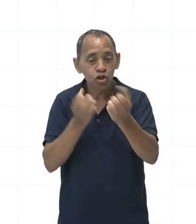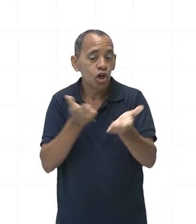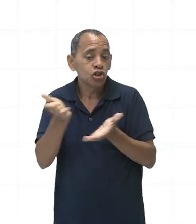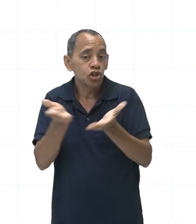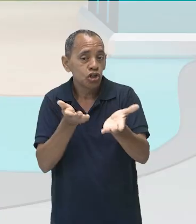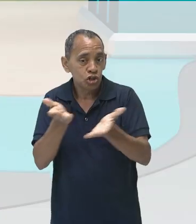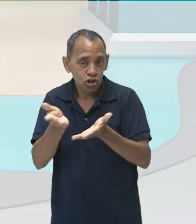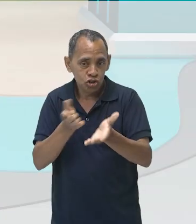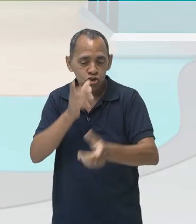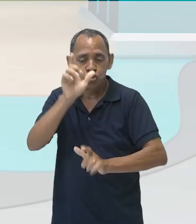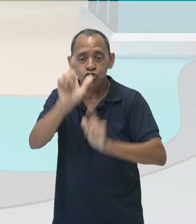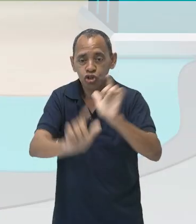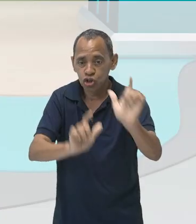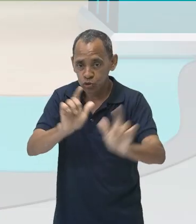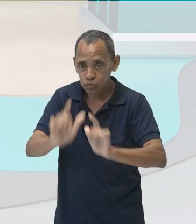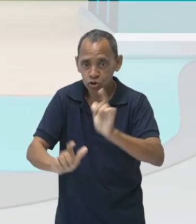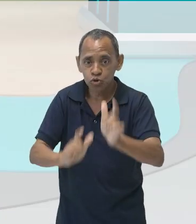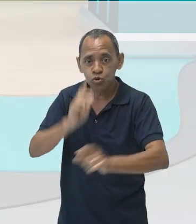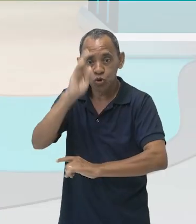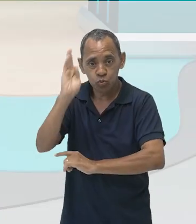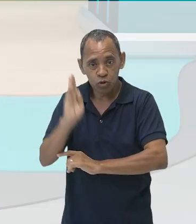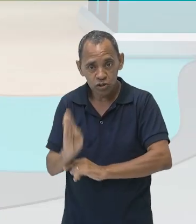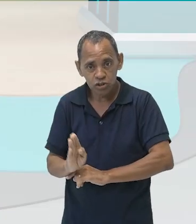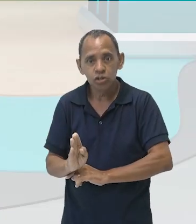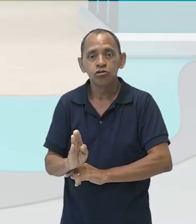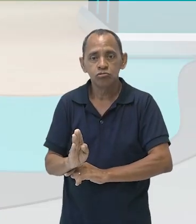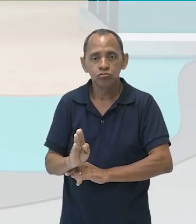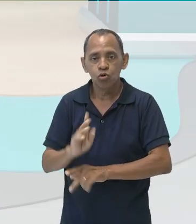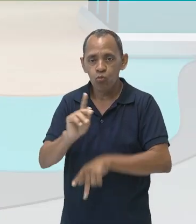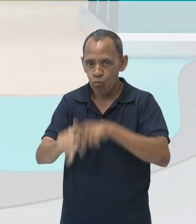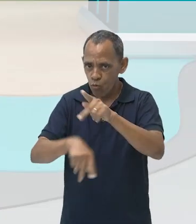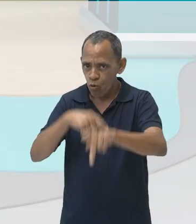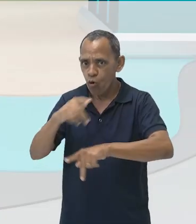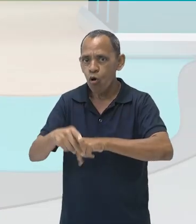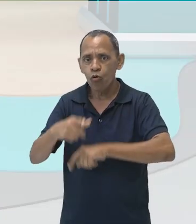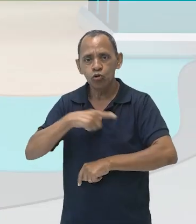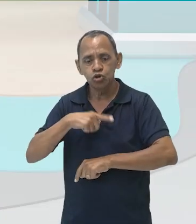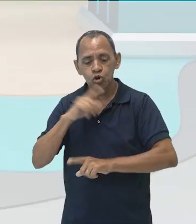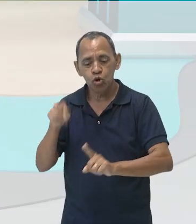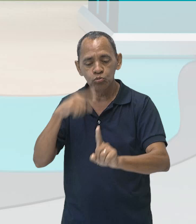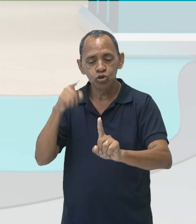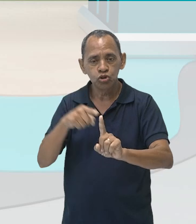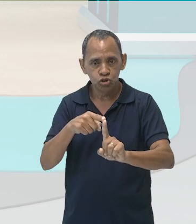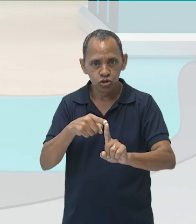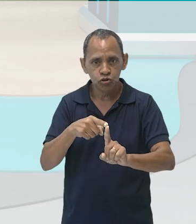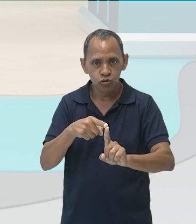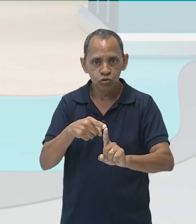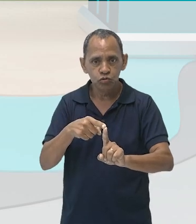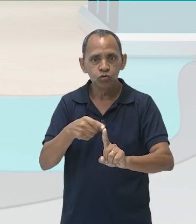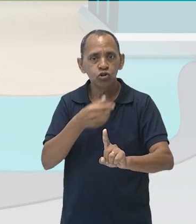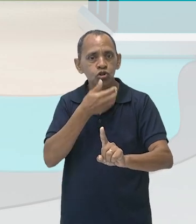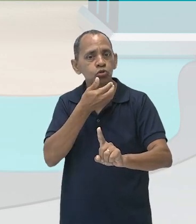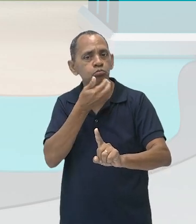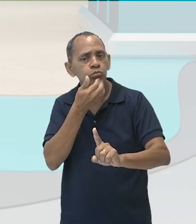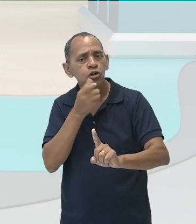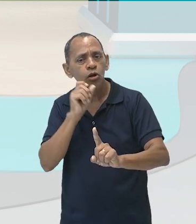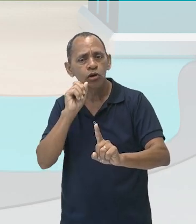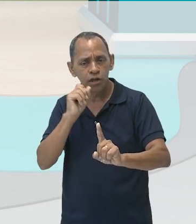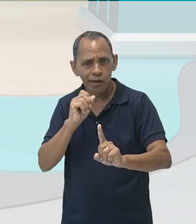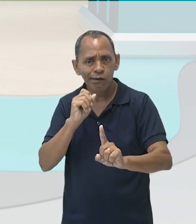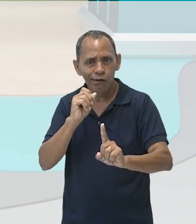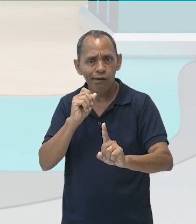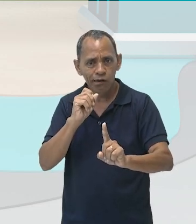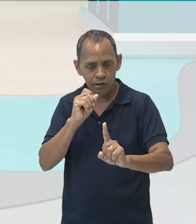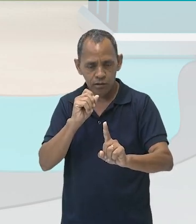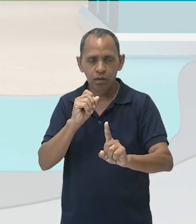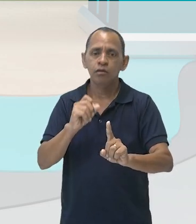a demanda do povo brasileiro, que tinha o objetivo de satisfazer essa questão da estética corporal. Então,